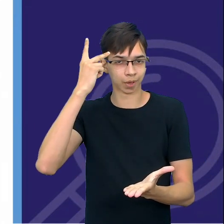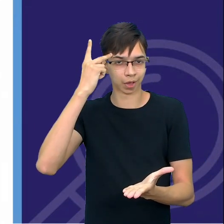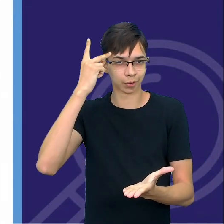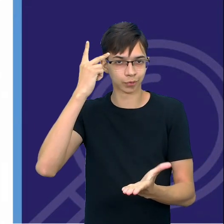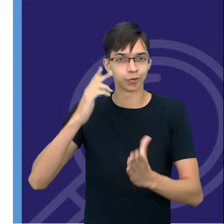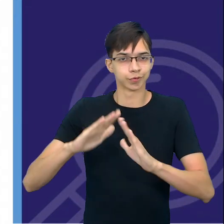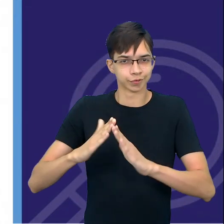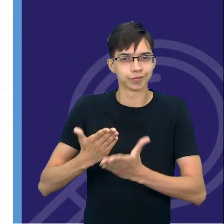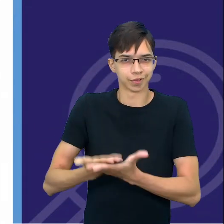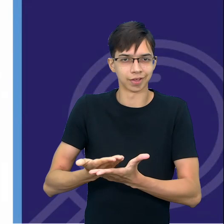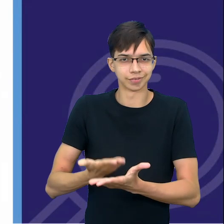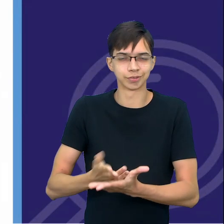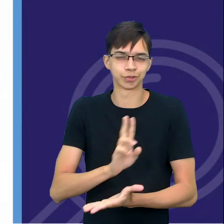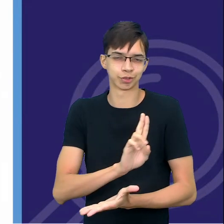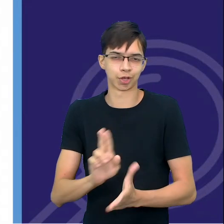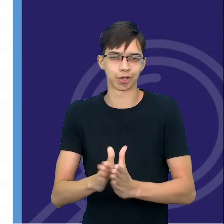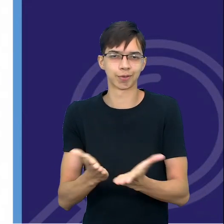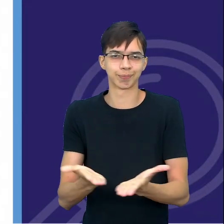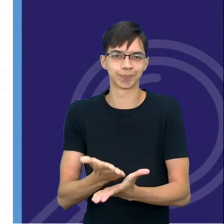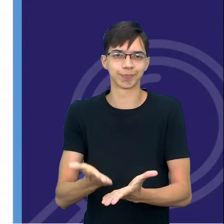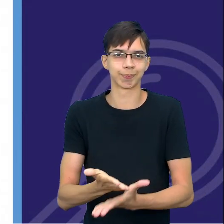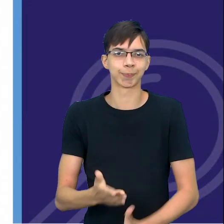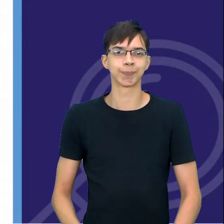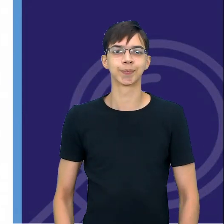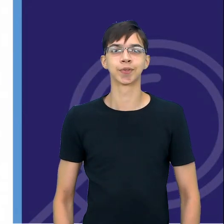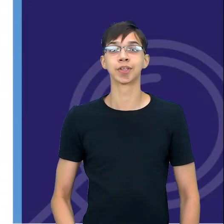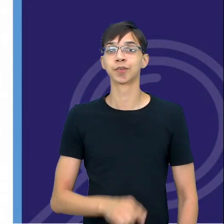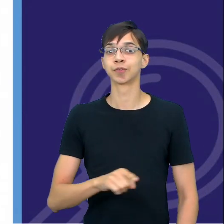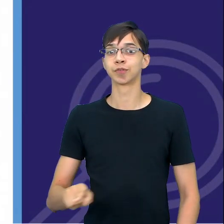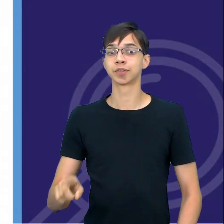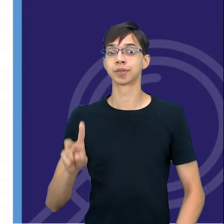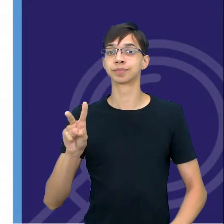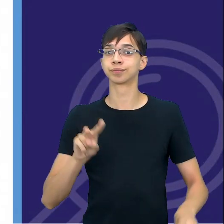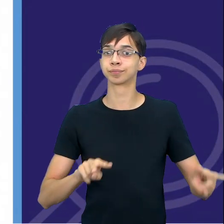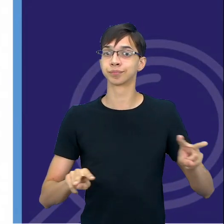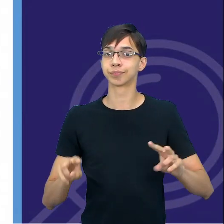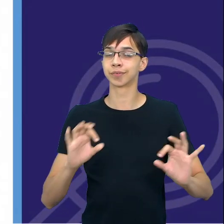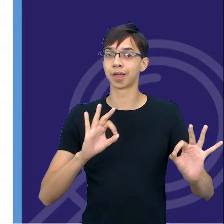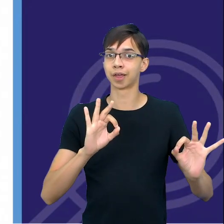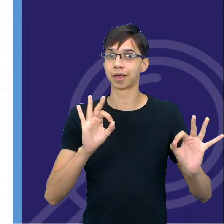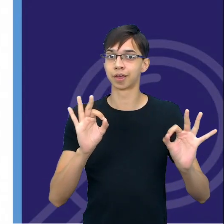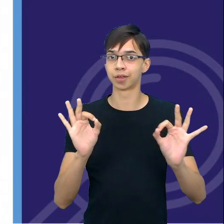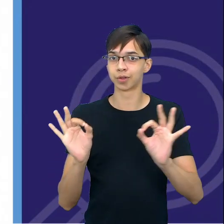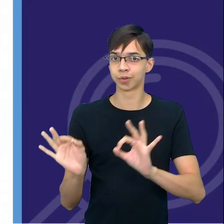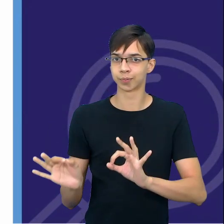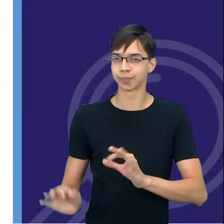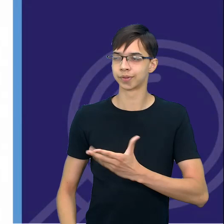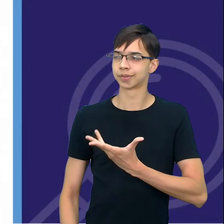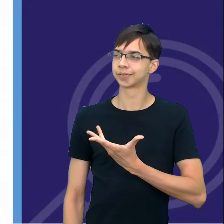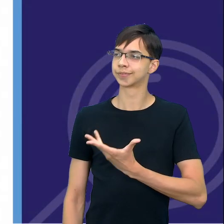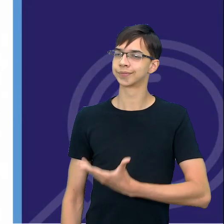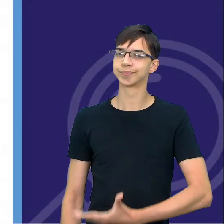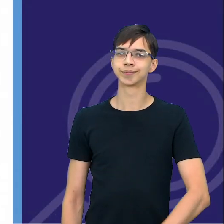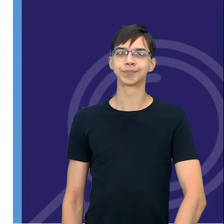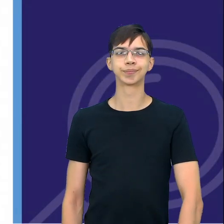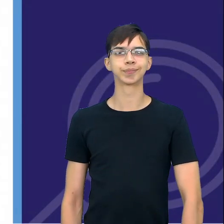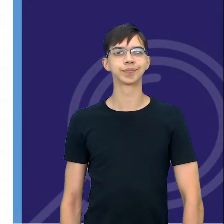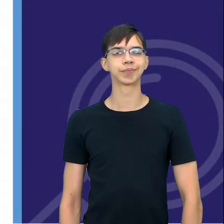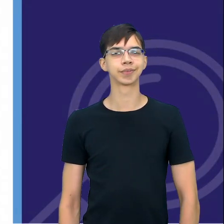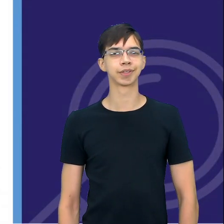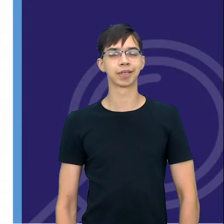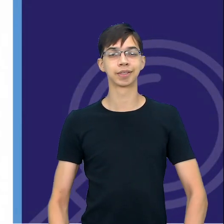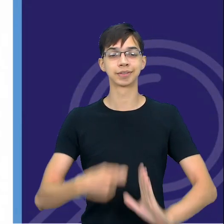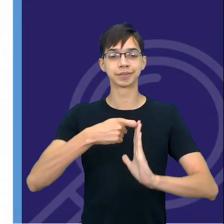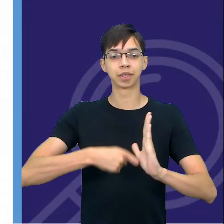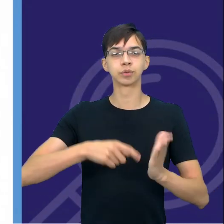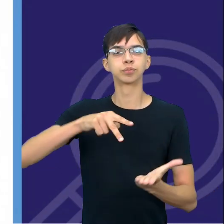né? Ela trata-se de uma atividade que envolve a leitura de um texto intitulado Nova Família de